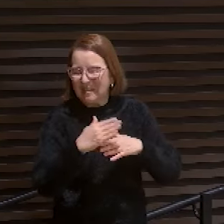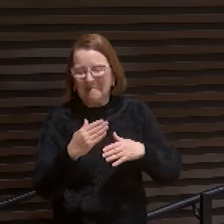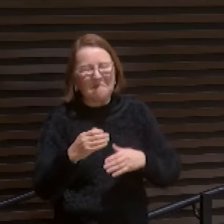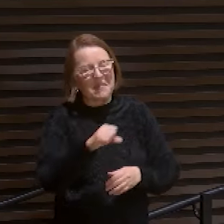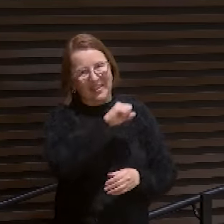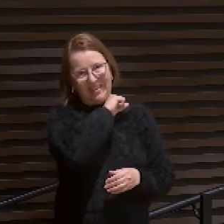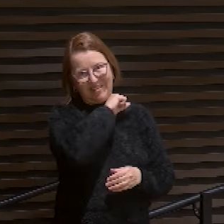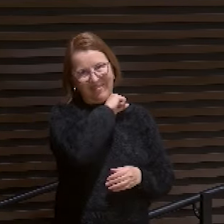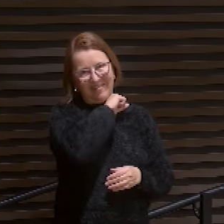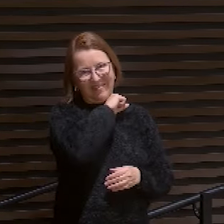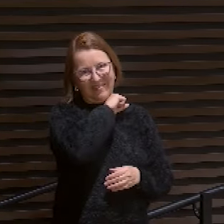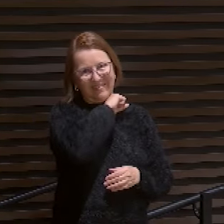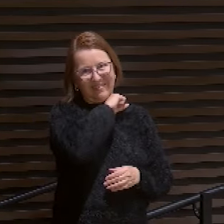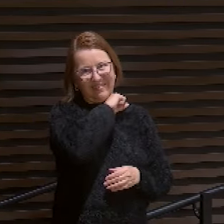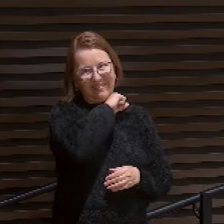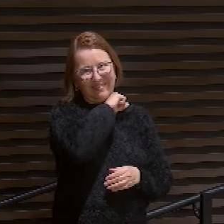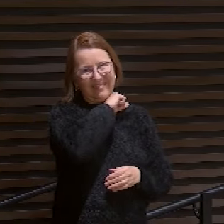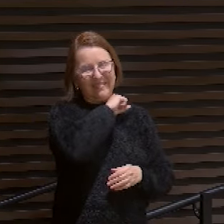sacrifícios.